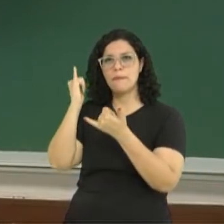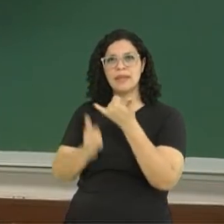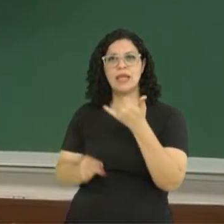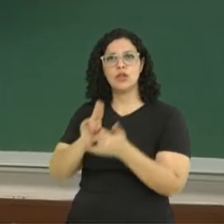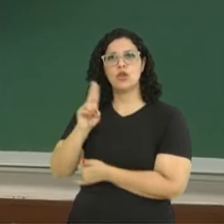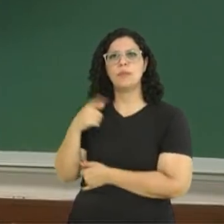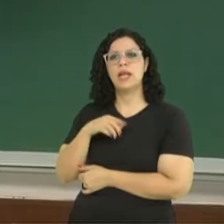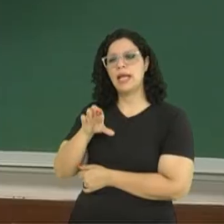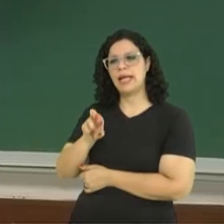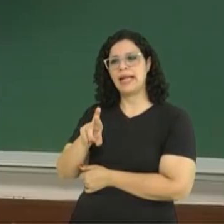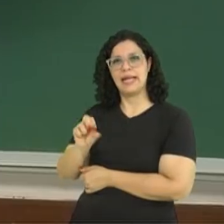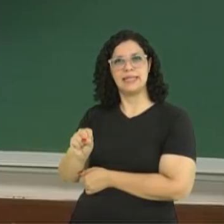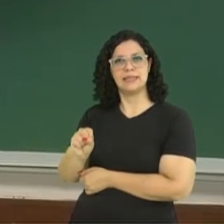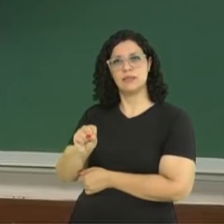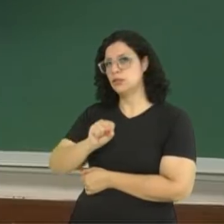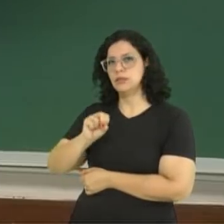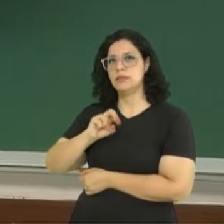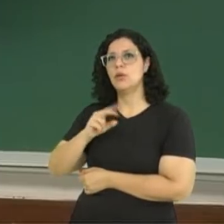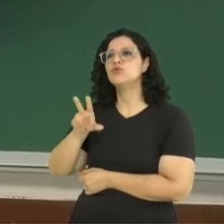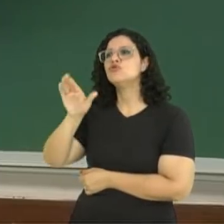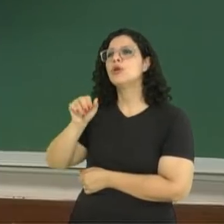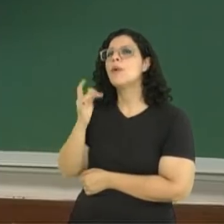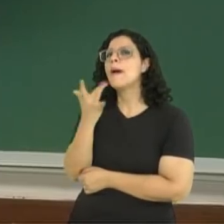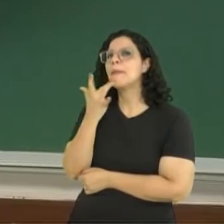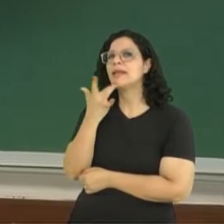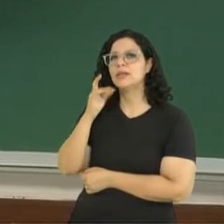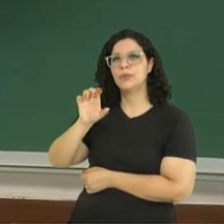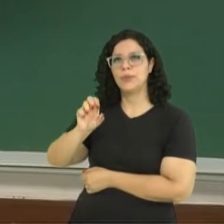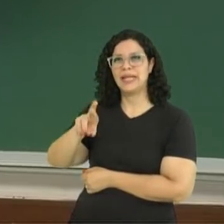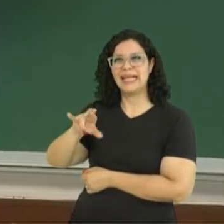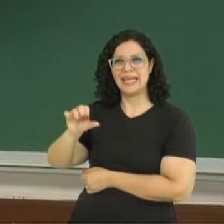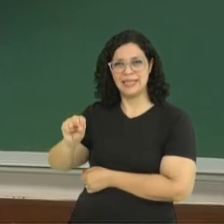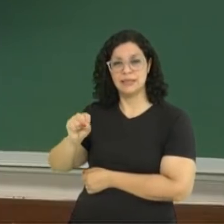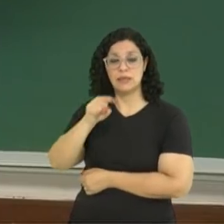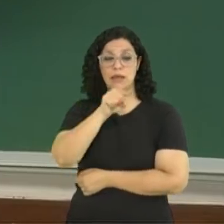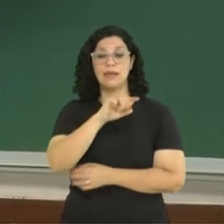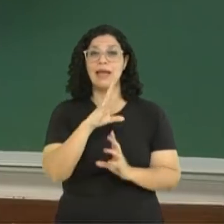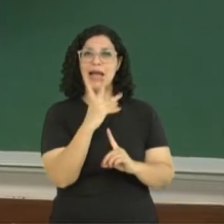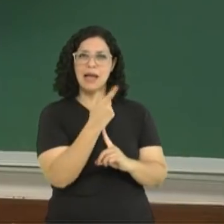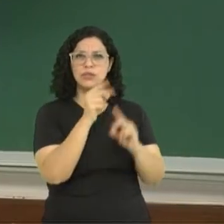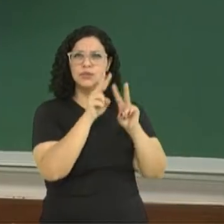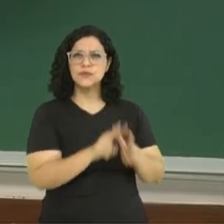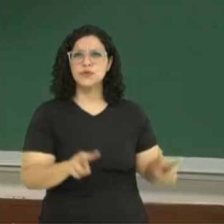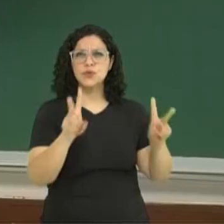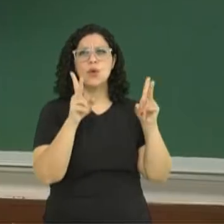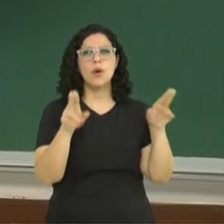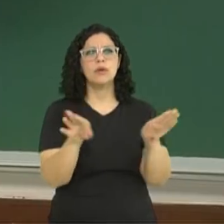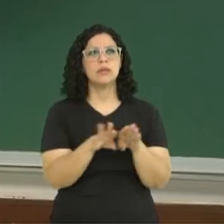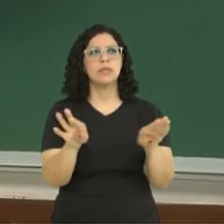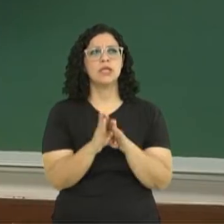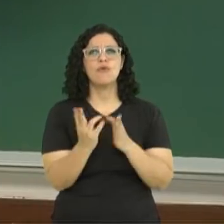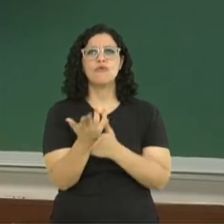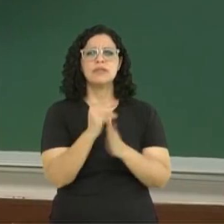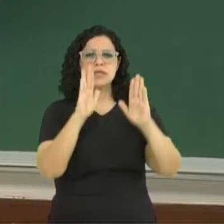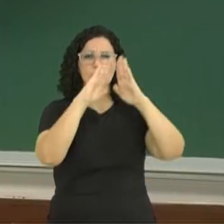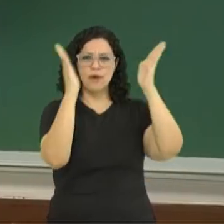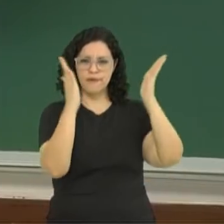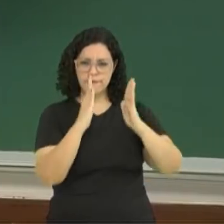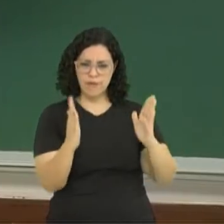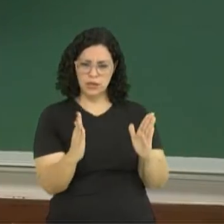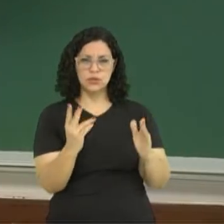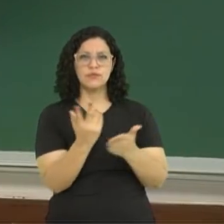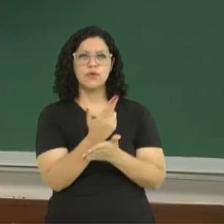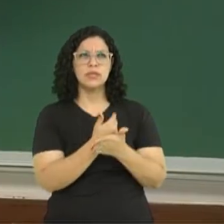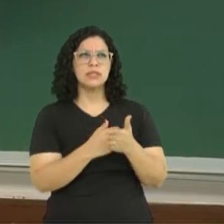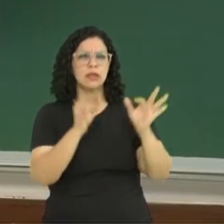nome e usei somente uma parte do nome para poder chamar ela. Nas artes visuais a mesma coisa. Digamos assim, eu vou desenhar um vaso. O